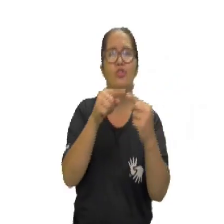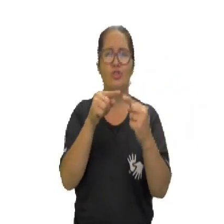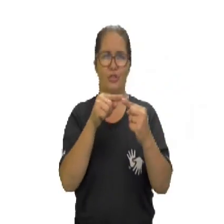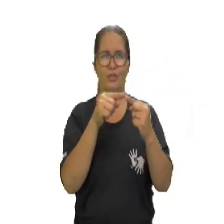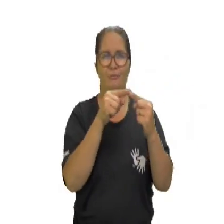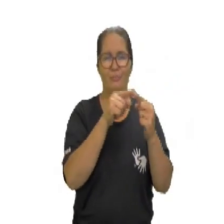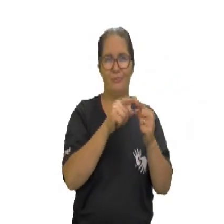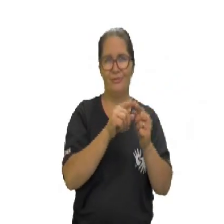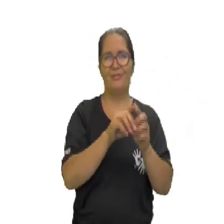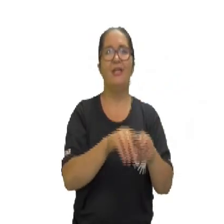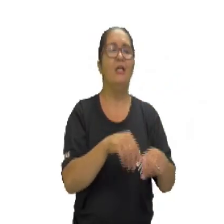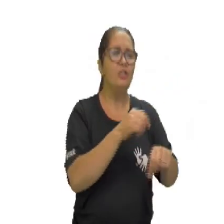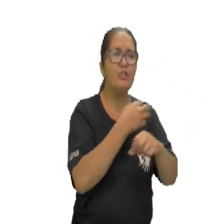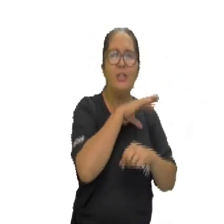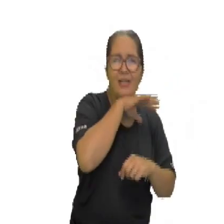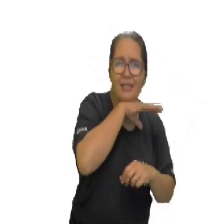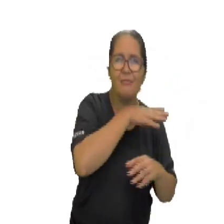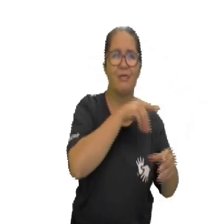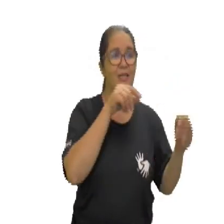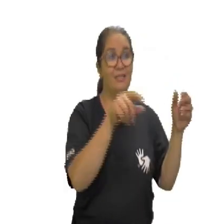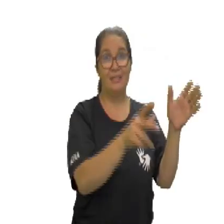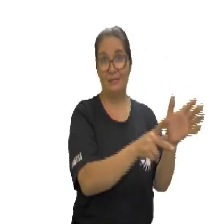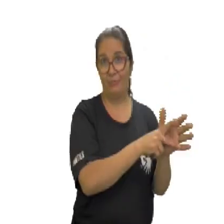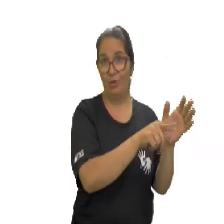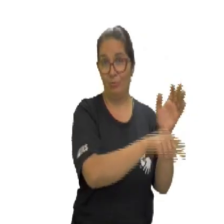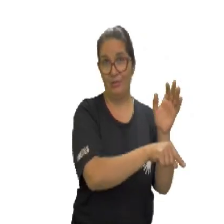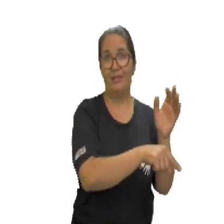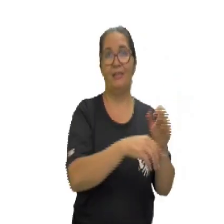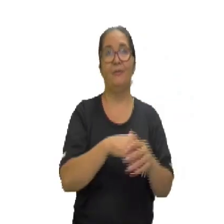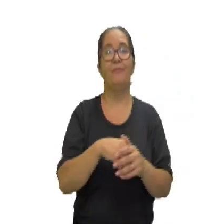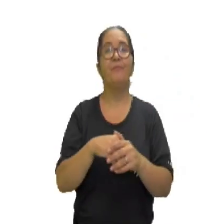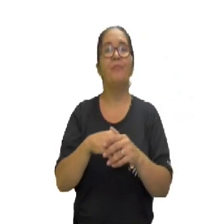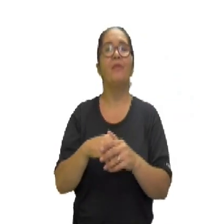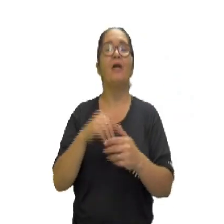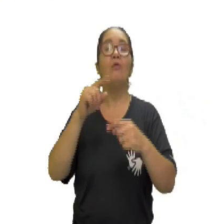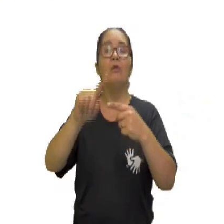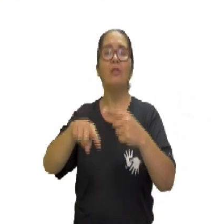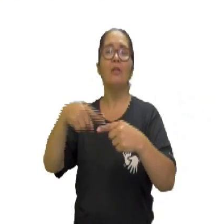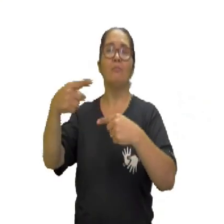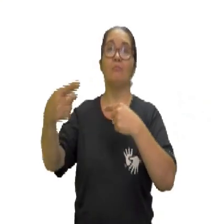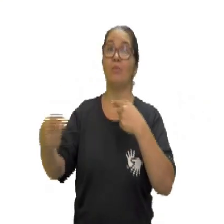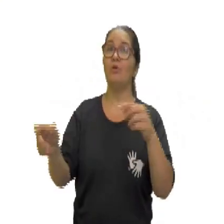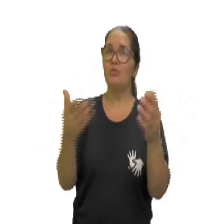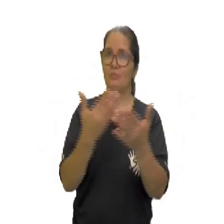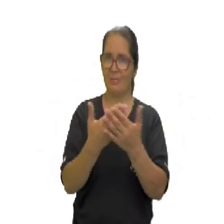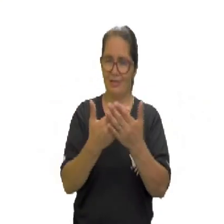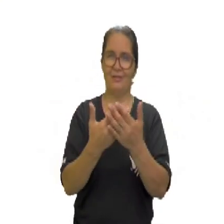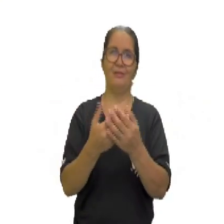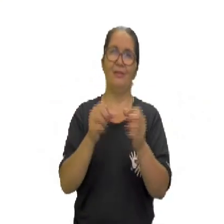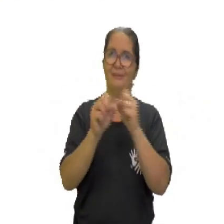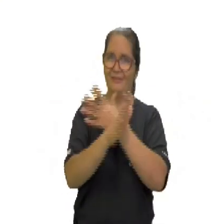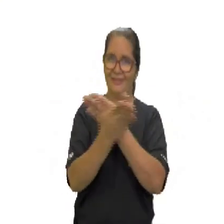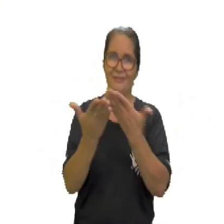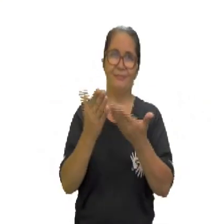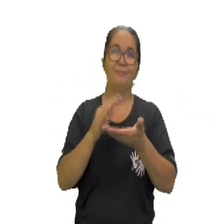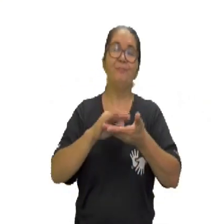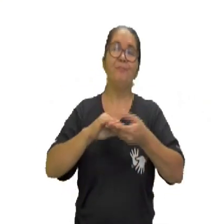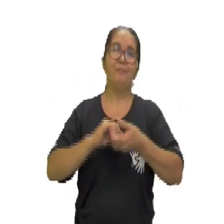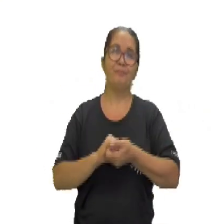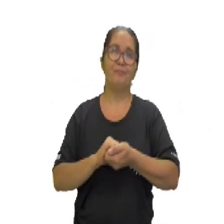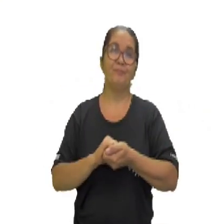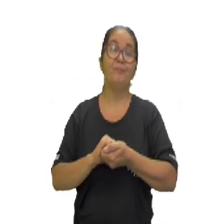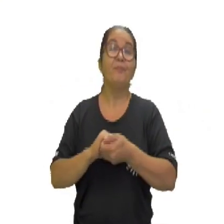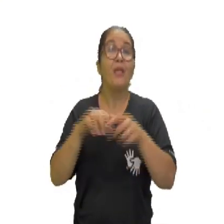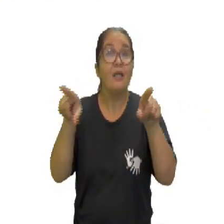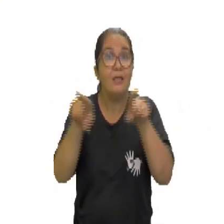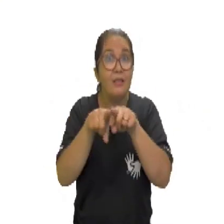até a próxima aula, vamos continuar falando também sobre as vegetações e até lá! E para